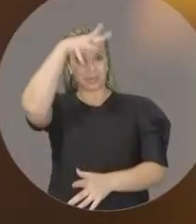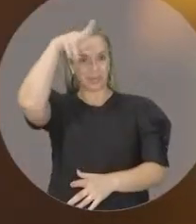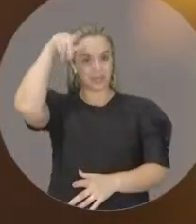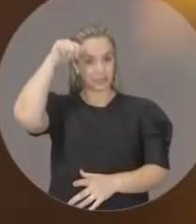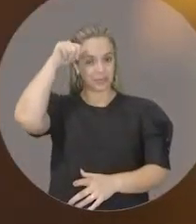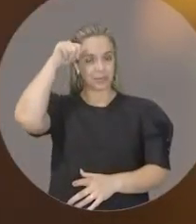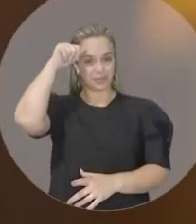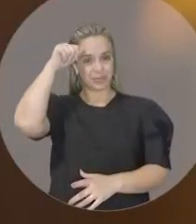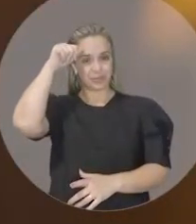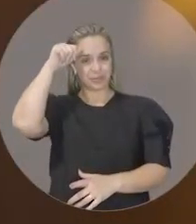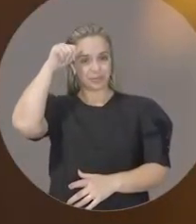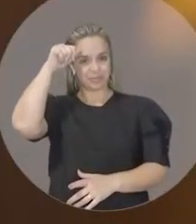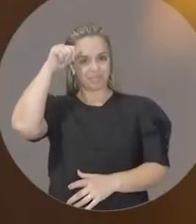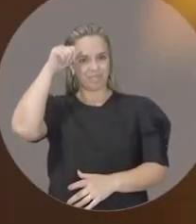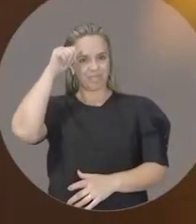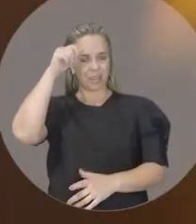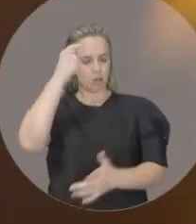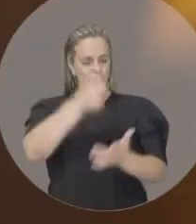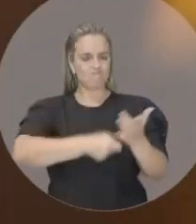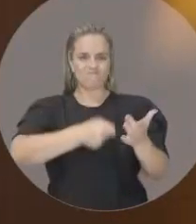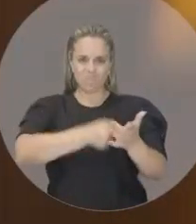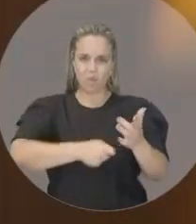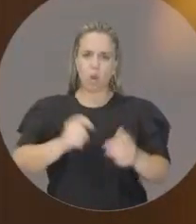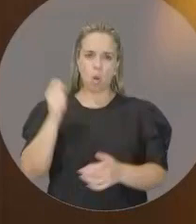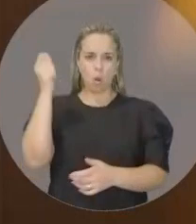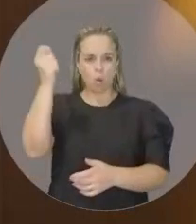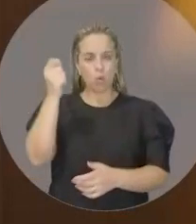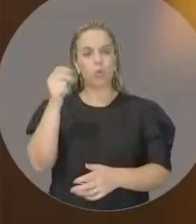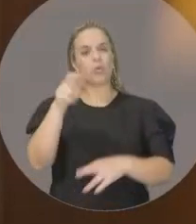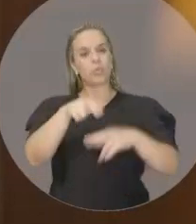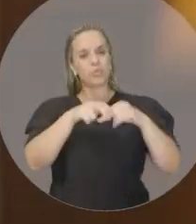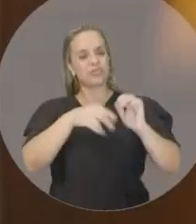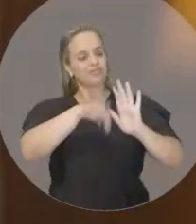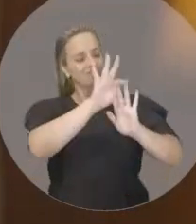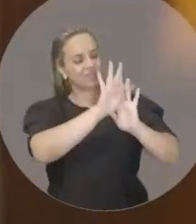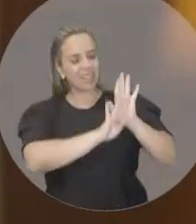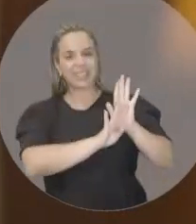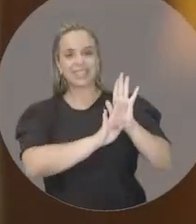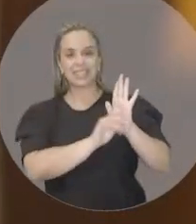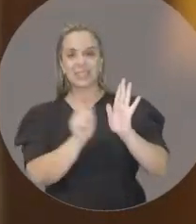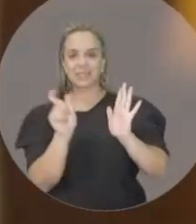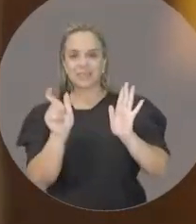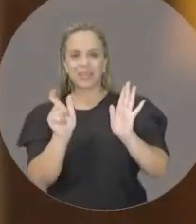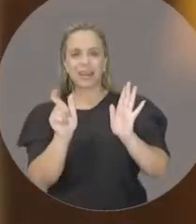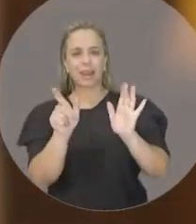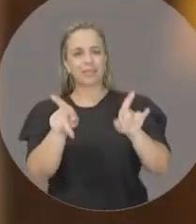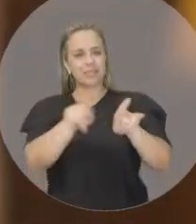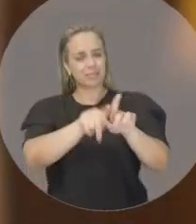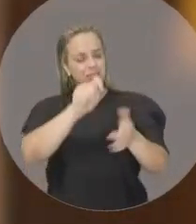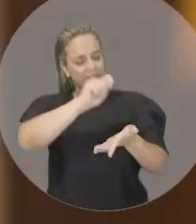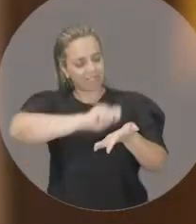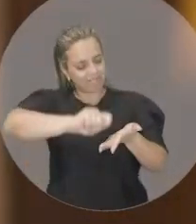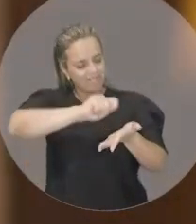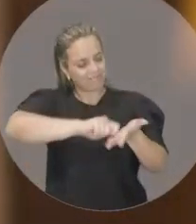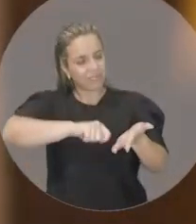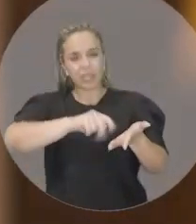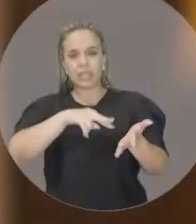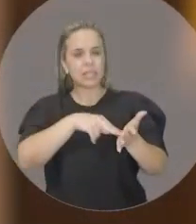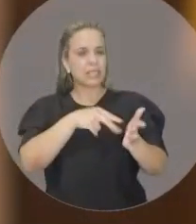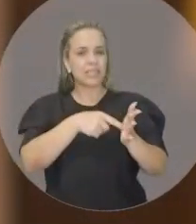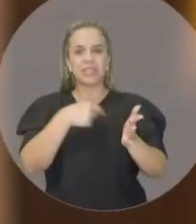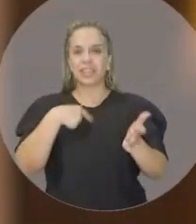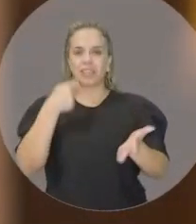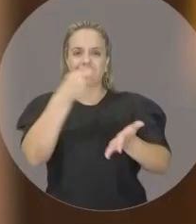do texto, dessas que levanta a bandeira das palavras e faz da escrita seu instrumento